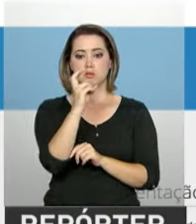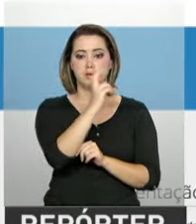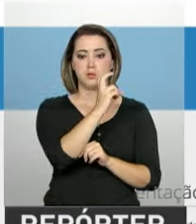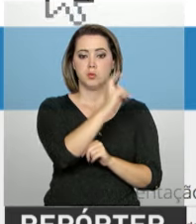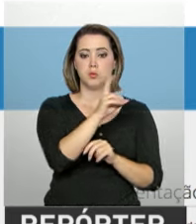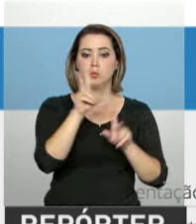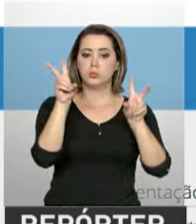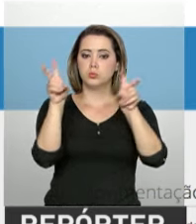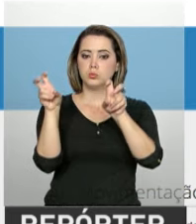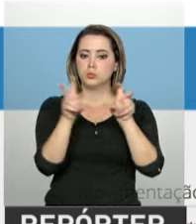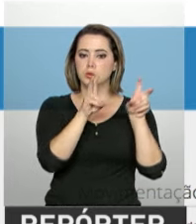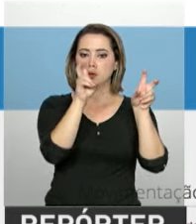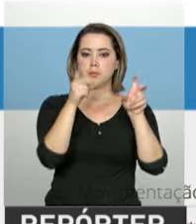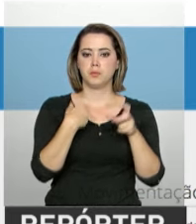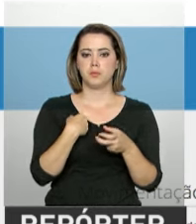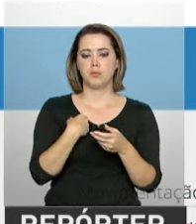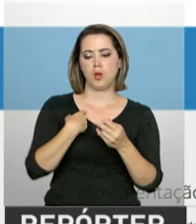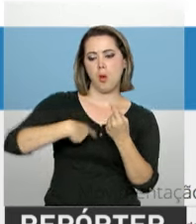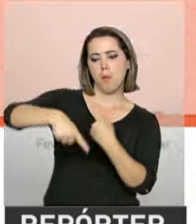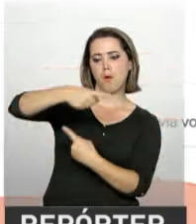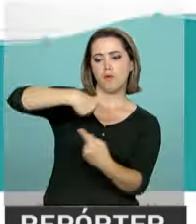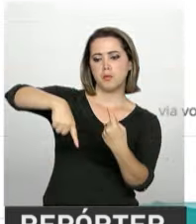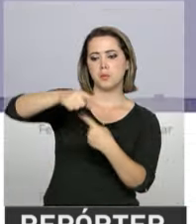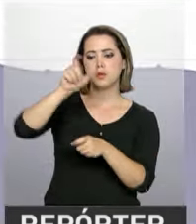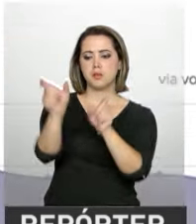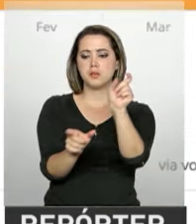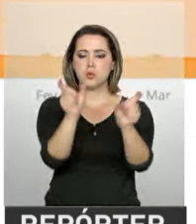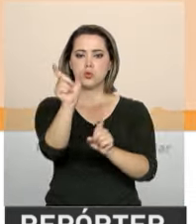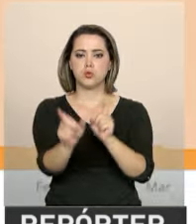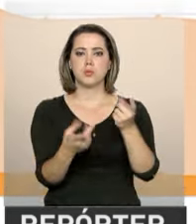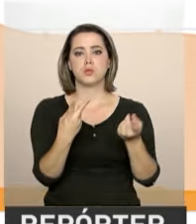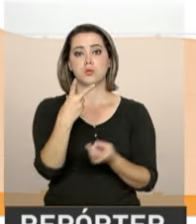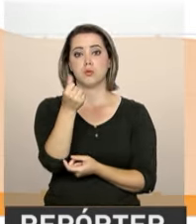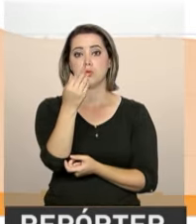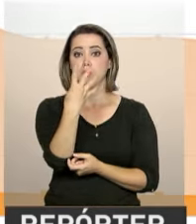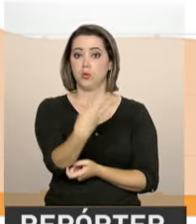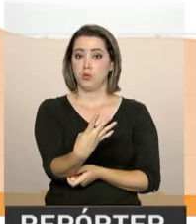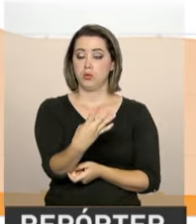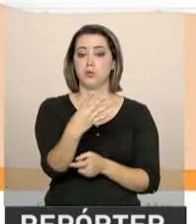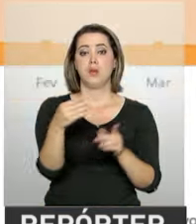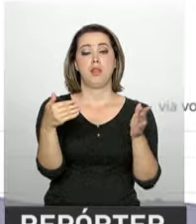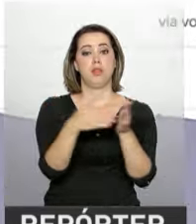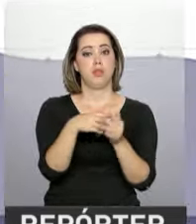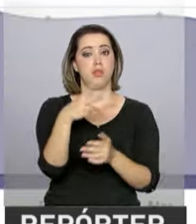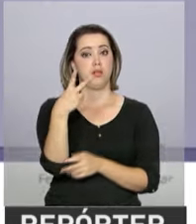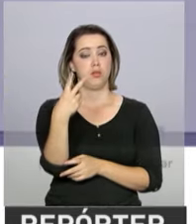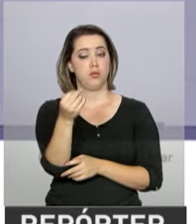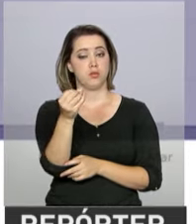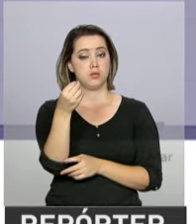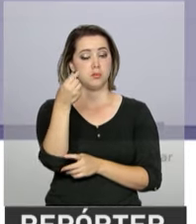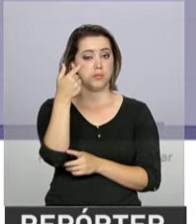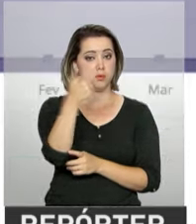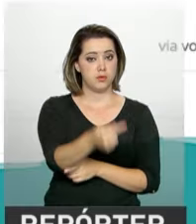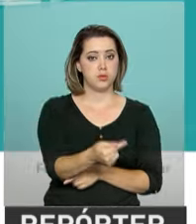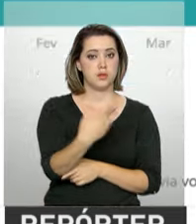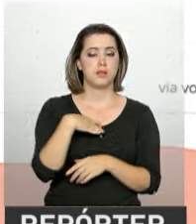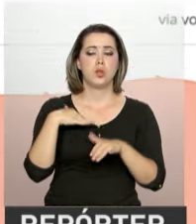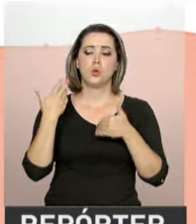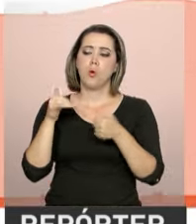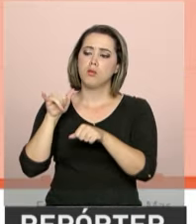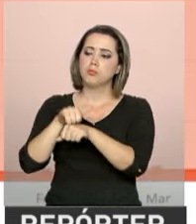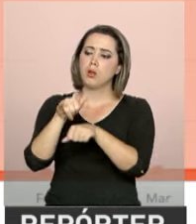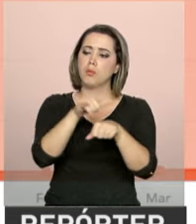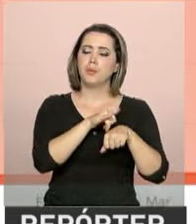temas. Movimentação de passageiros de 2004 até 2017, aeronaves,